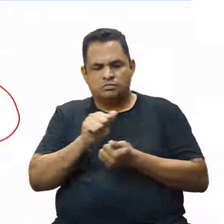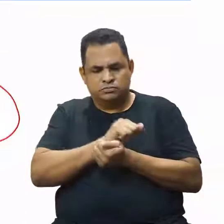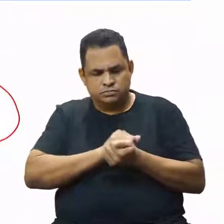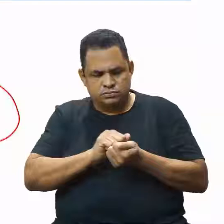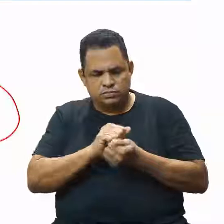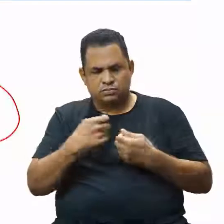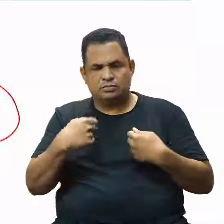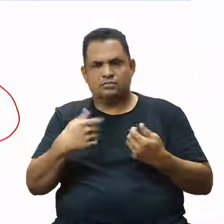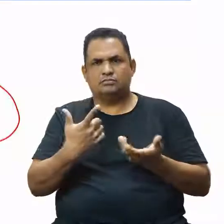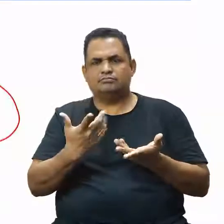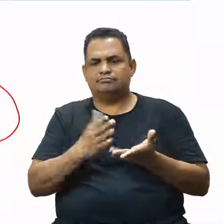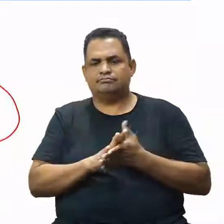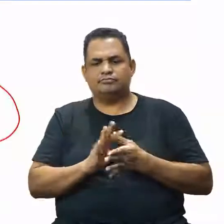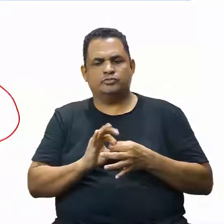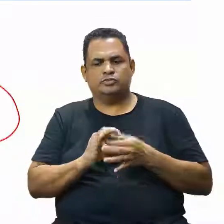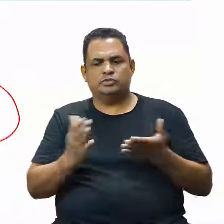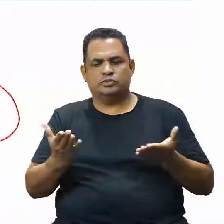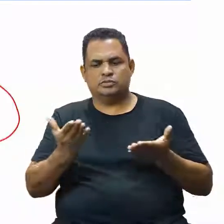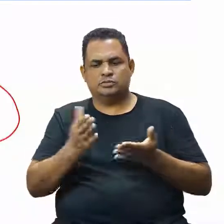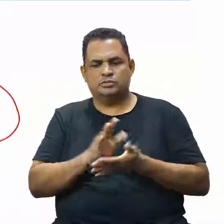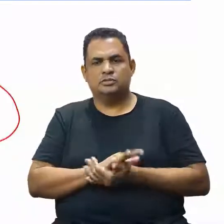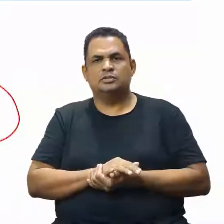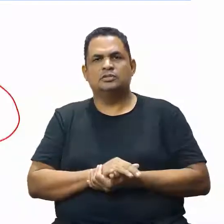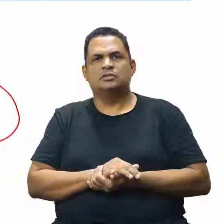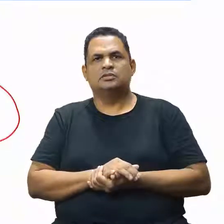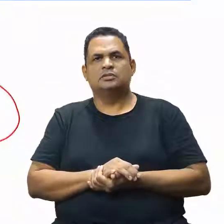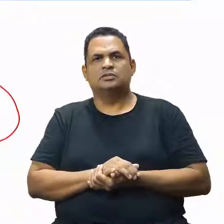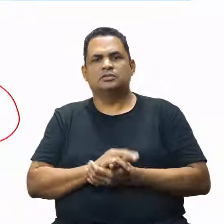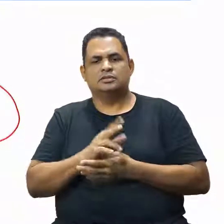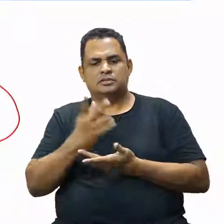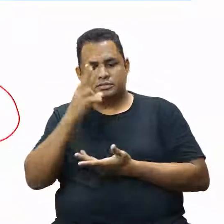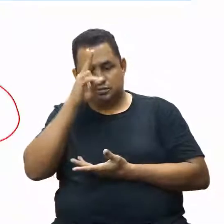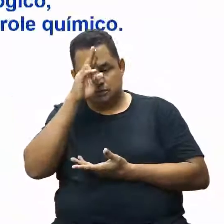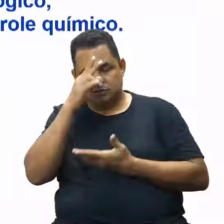nesse que a gente não pode deixar vir essas pragas.